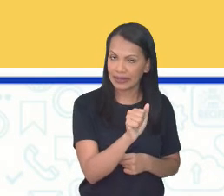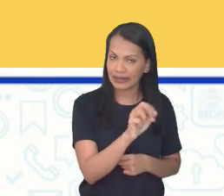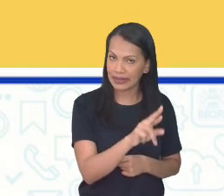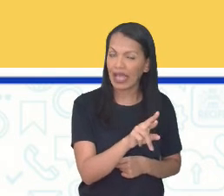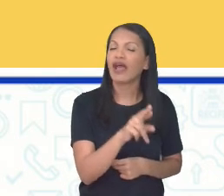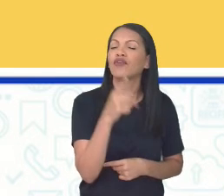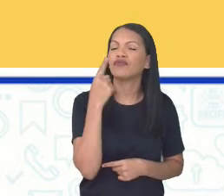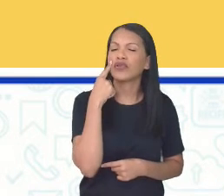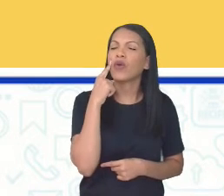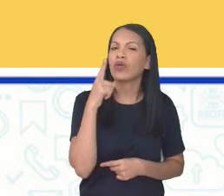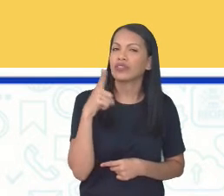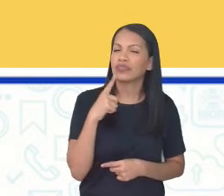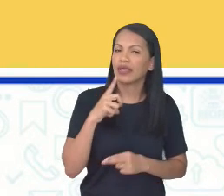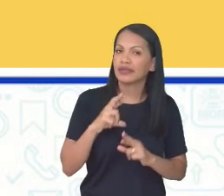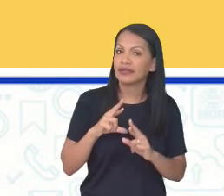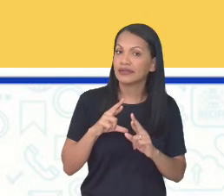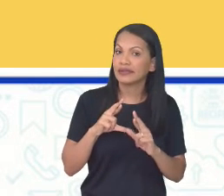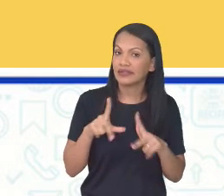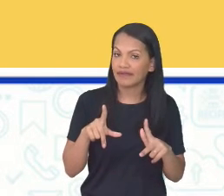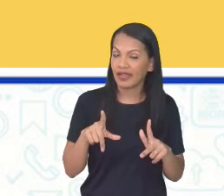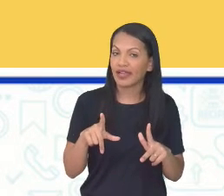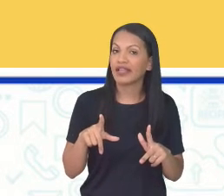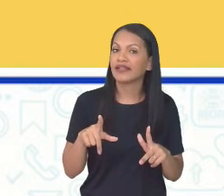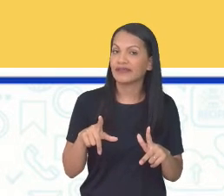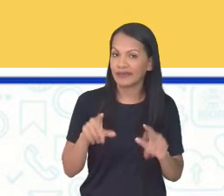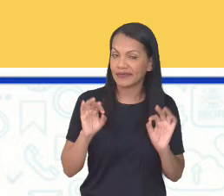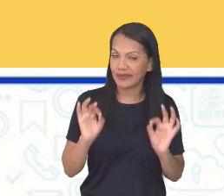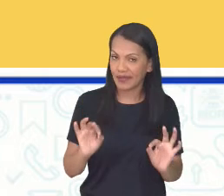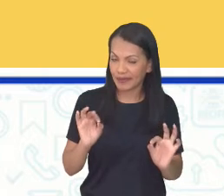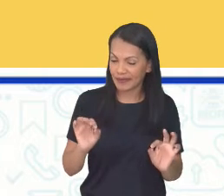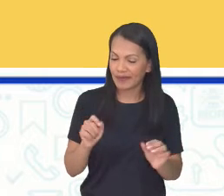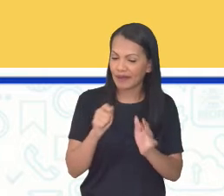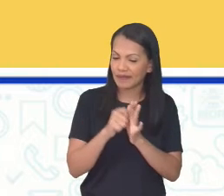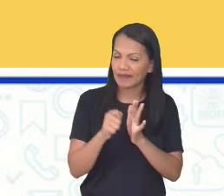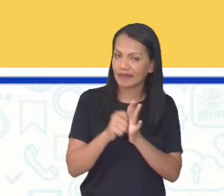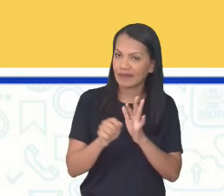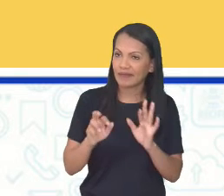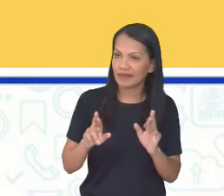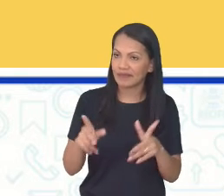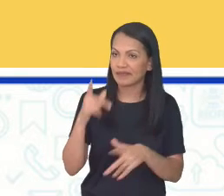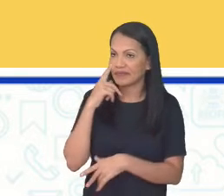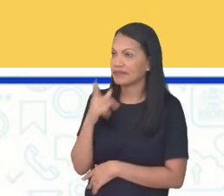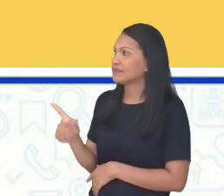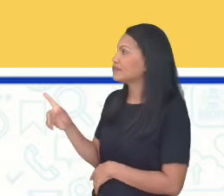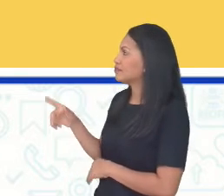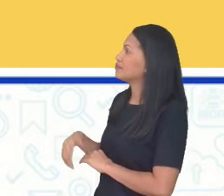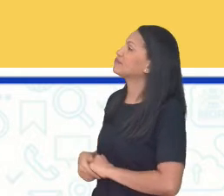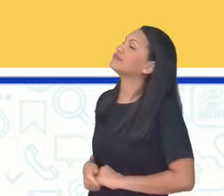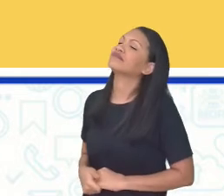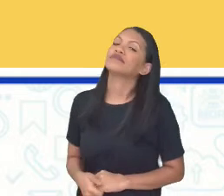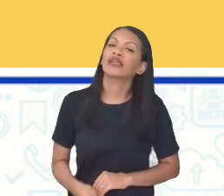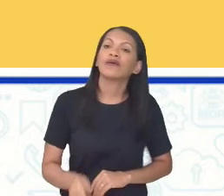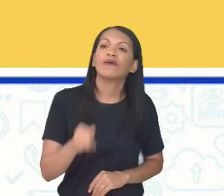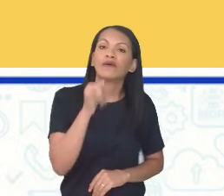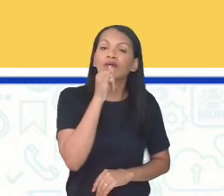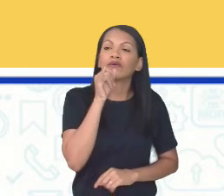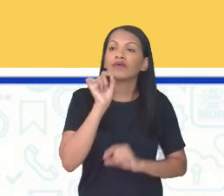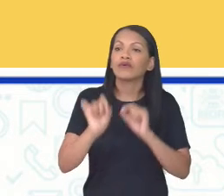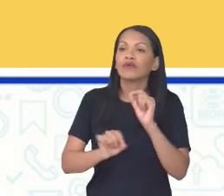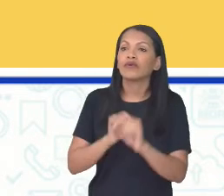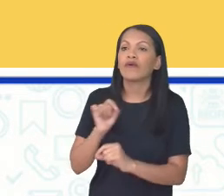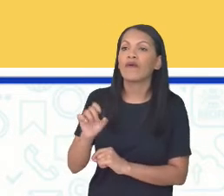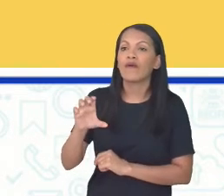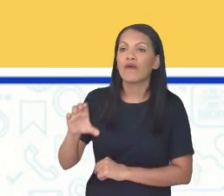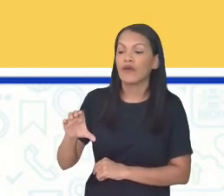Então, nós temos este exemplo aqui também, não é? Cela, não é? Que é aposento, não é? De prisioneiros.